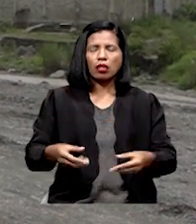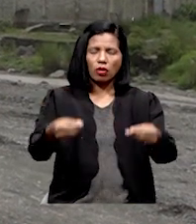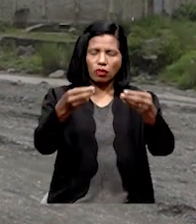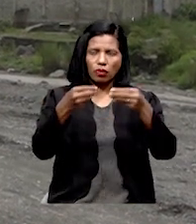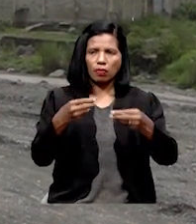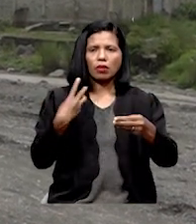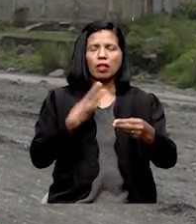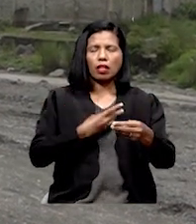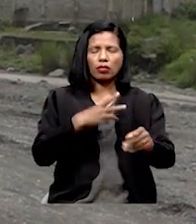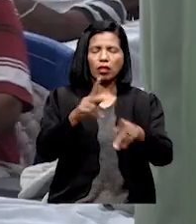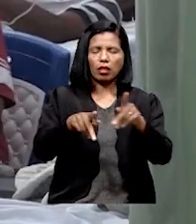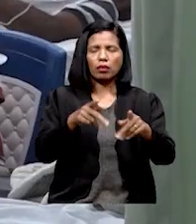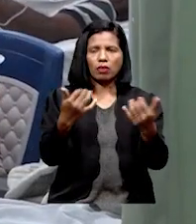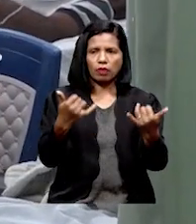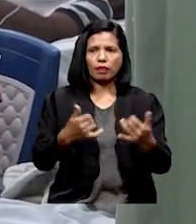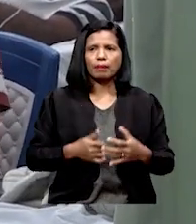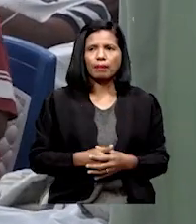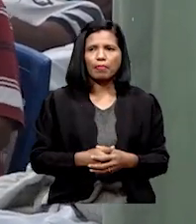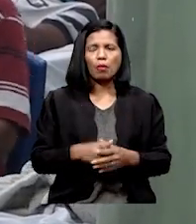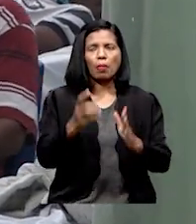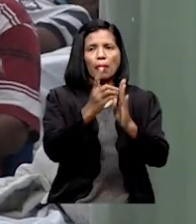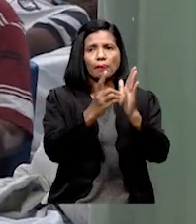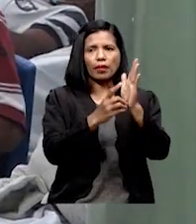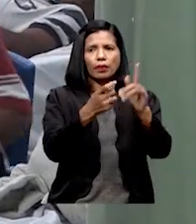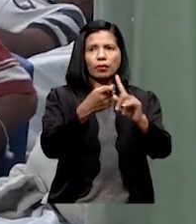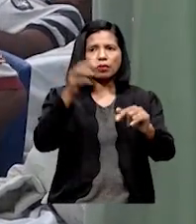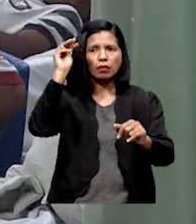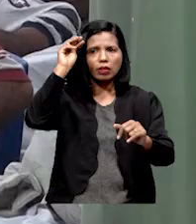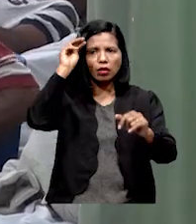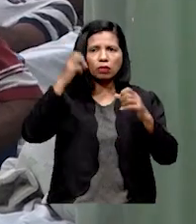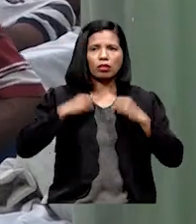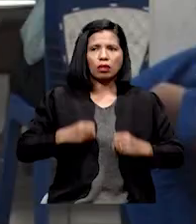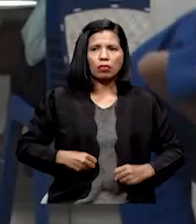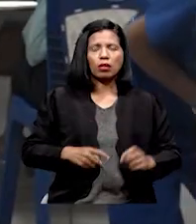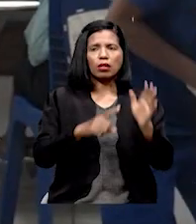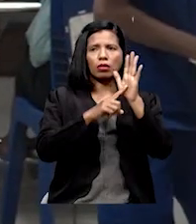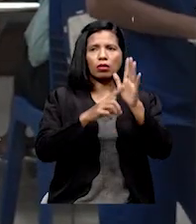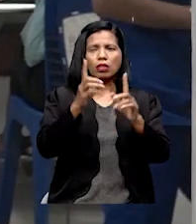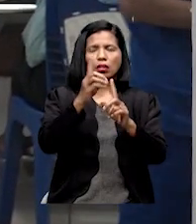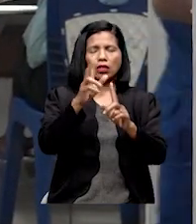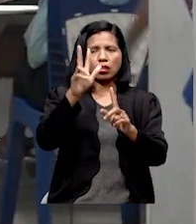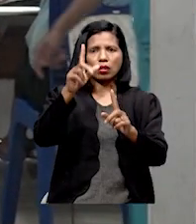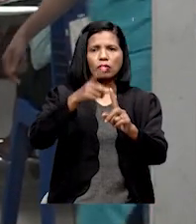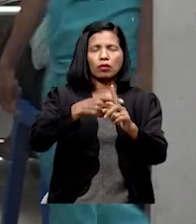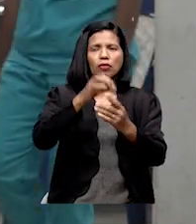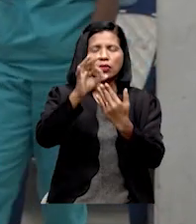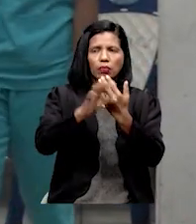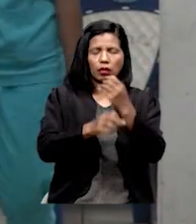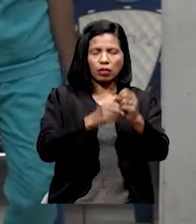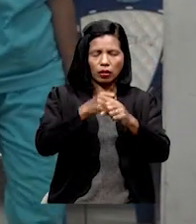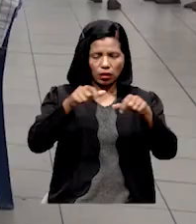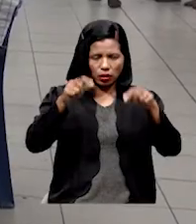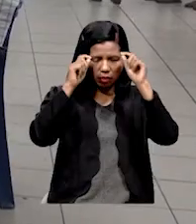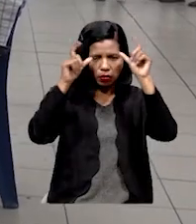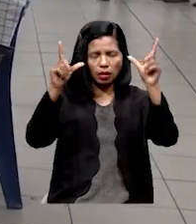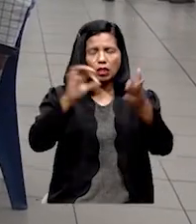ho komunidade to hala gora. Dado susi ministerio Saudi hatudu to oloron tolu fulan Fevereiro tinang ne Timor Leste